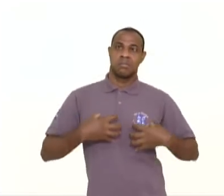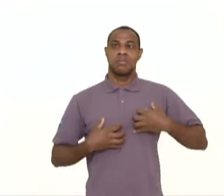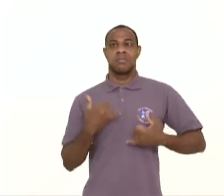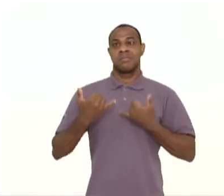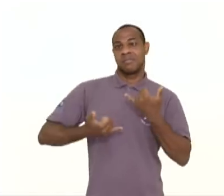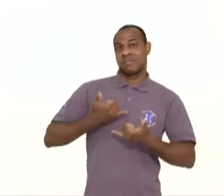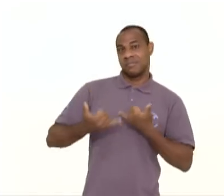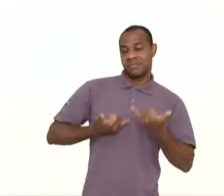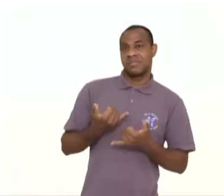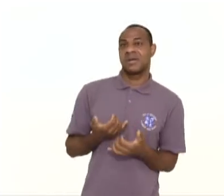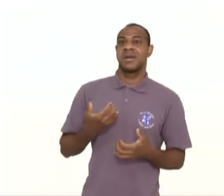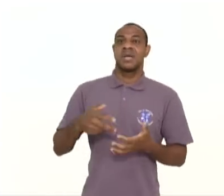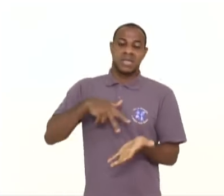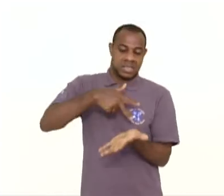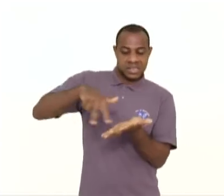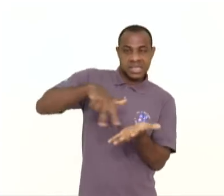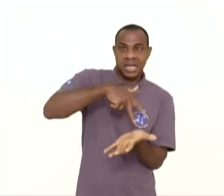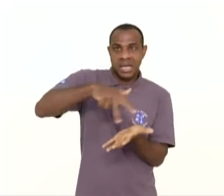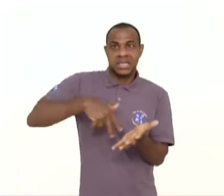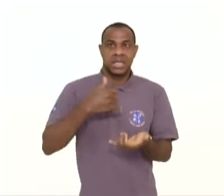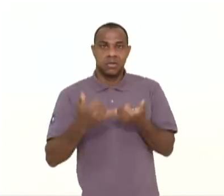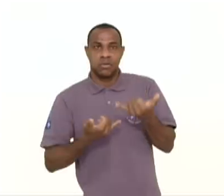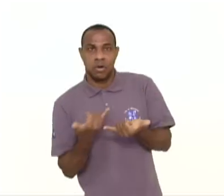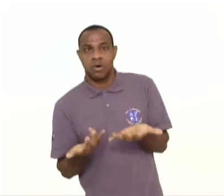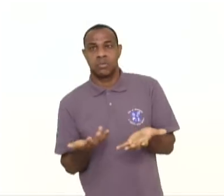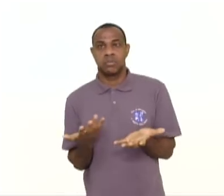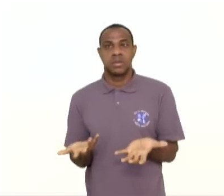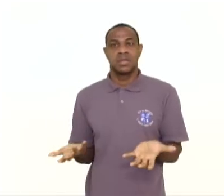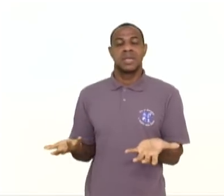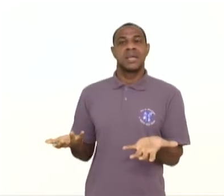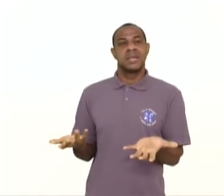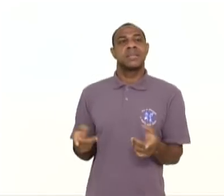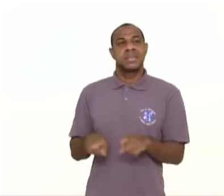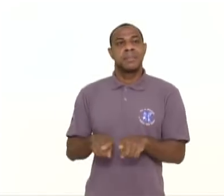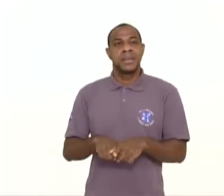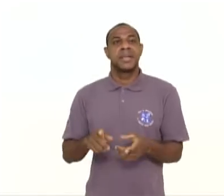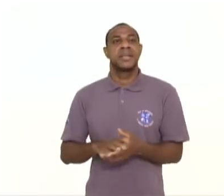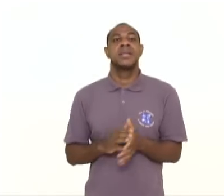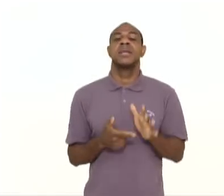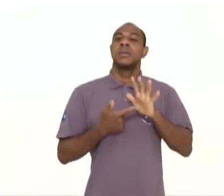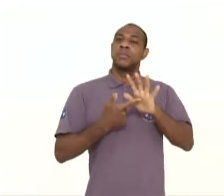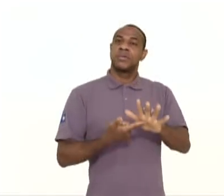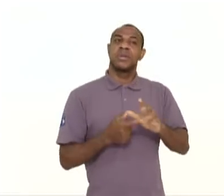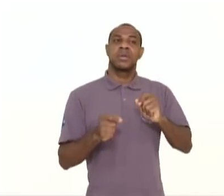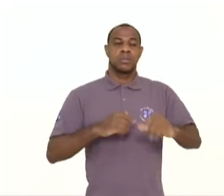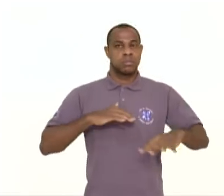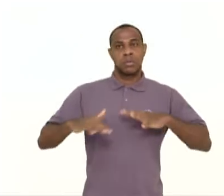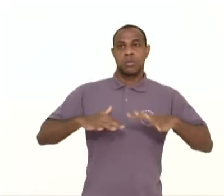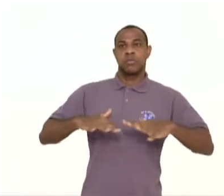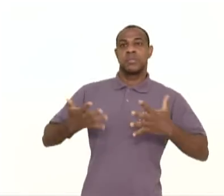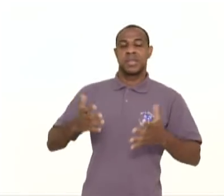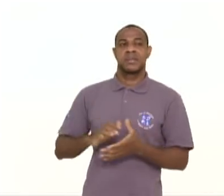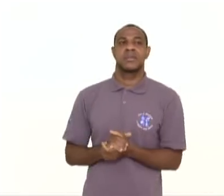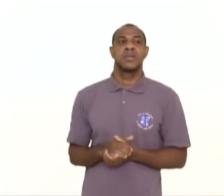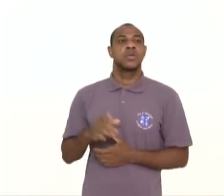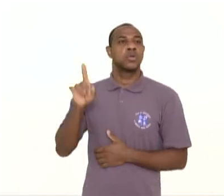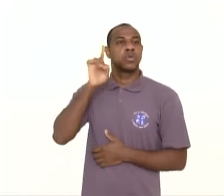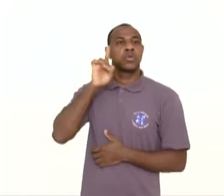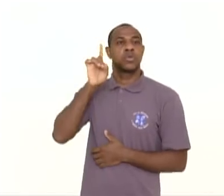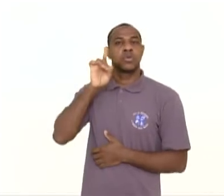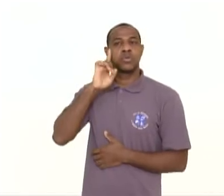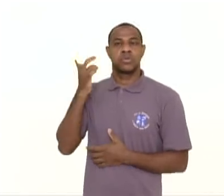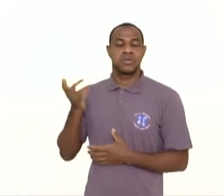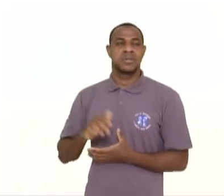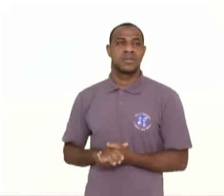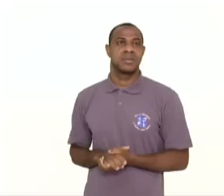e demais situações de interação, utilização expressiva intencional do movimento nas situações cotidianas. Então, esses aqui são